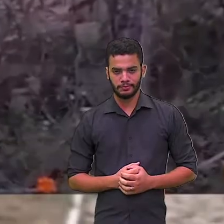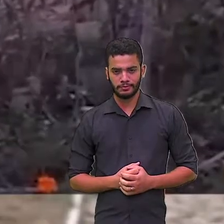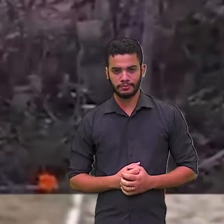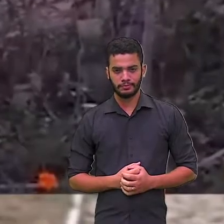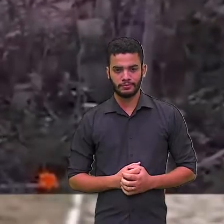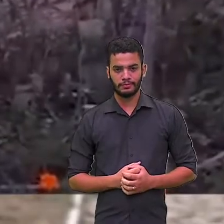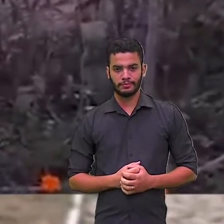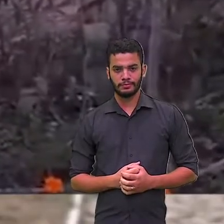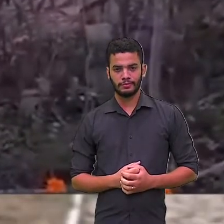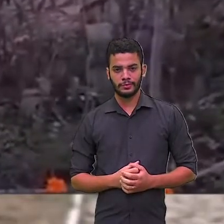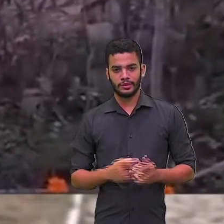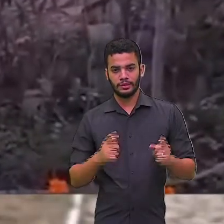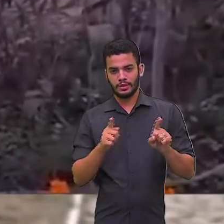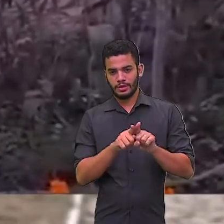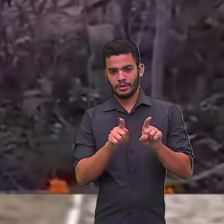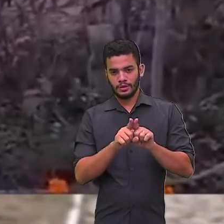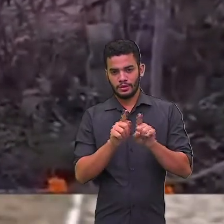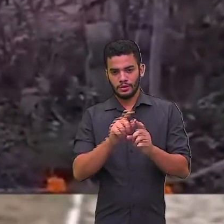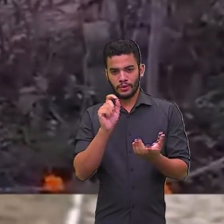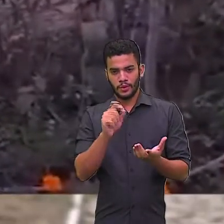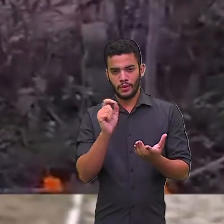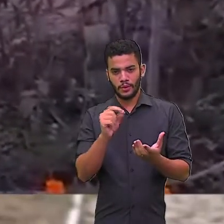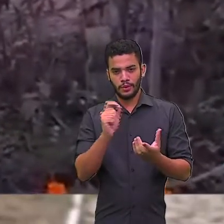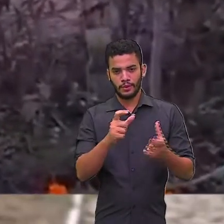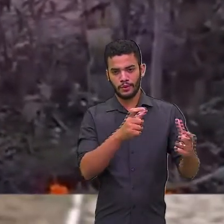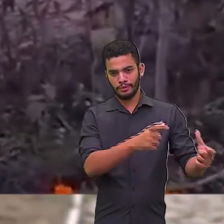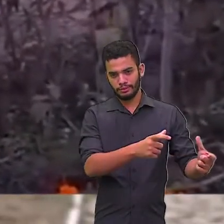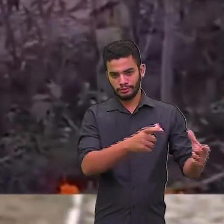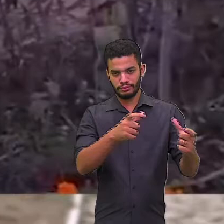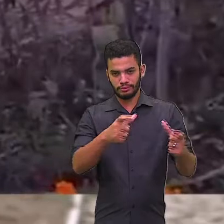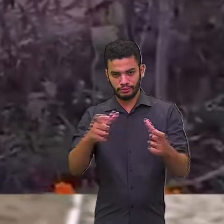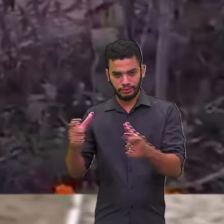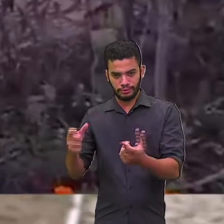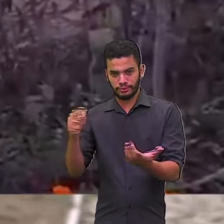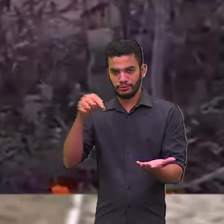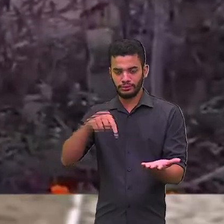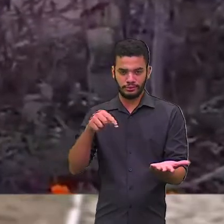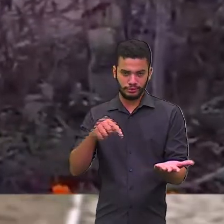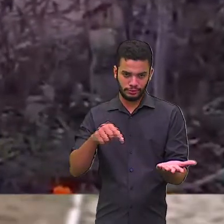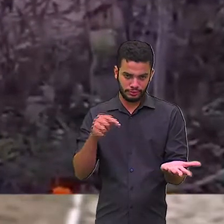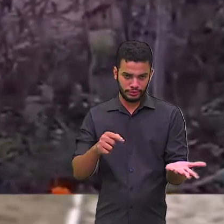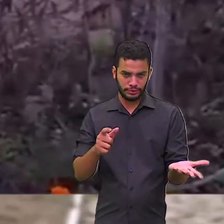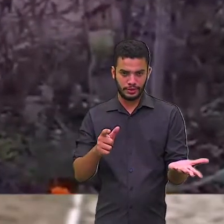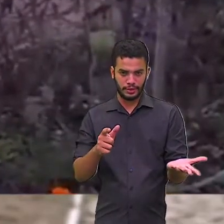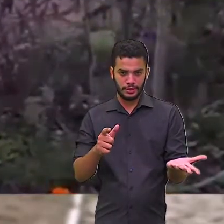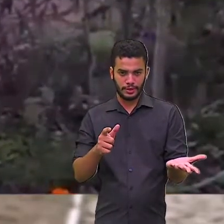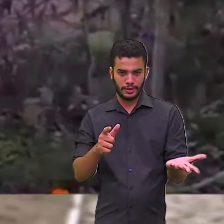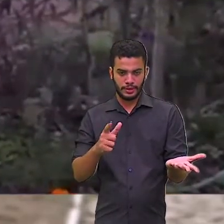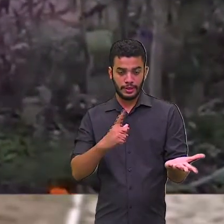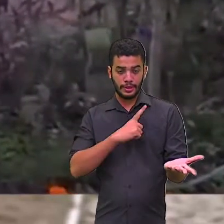Numa localidade, um local igual aqui no Bernardo é uma localidade, tem a localidade Bernardo I, Bernardo